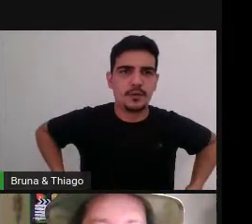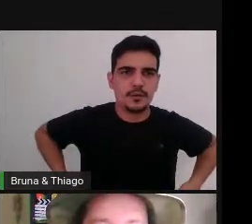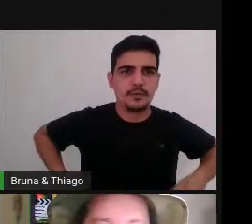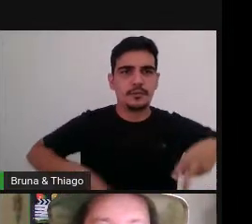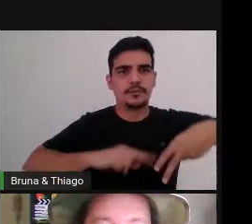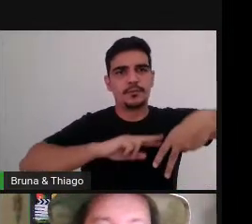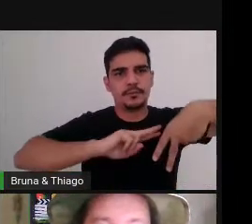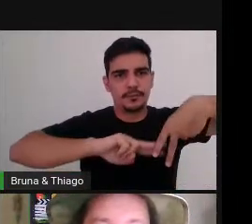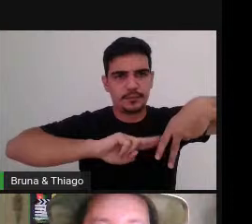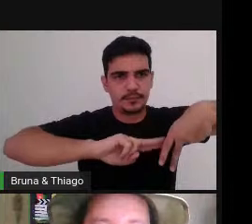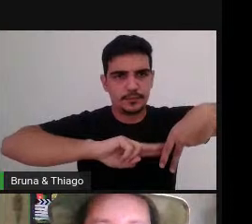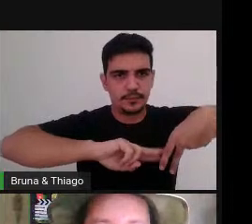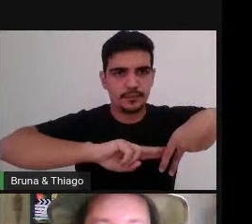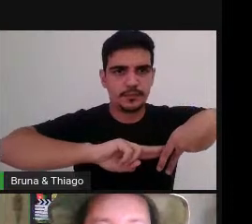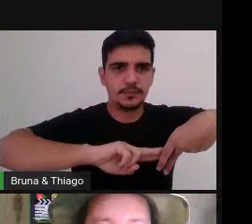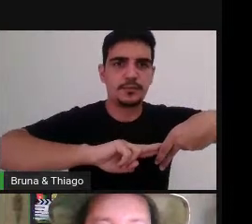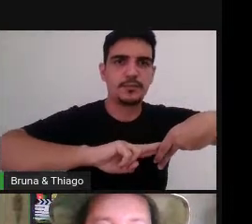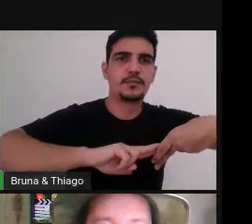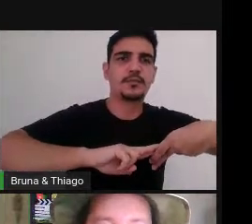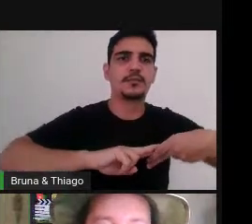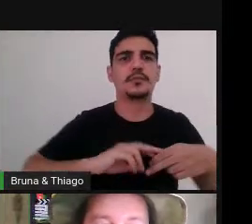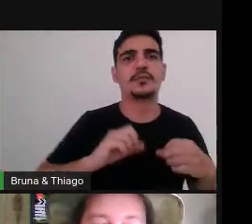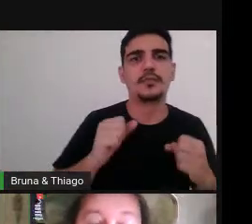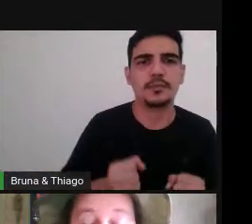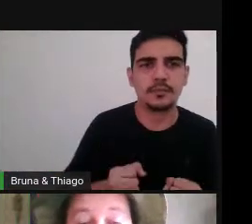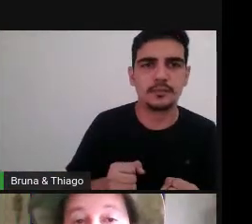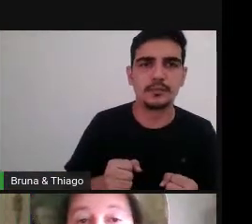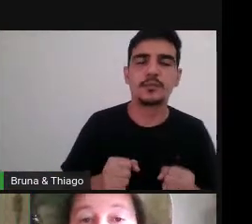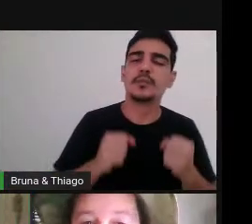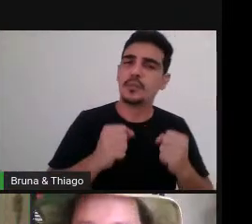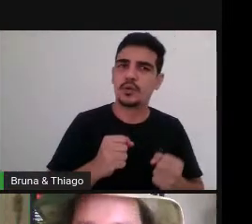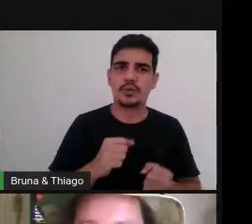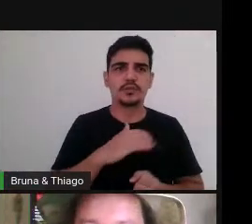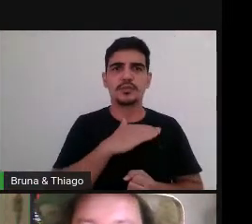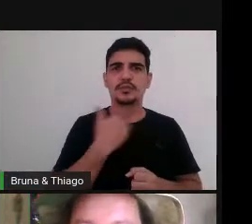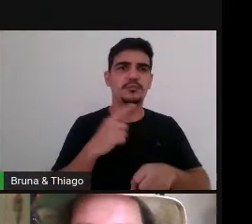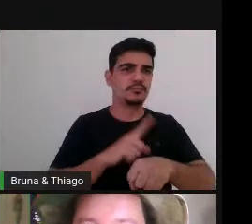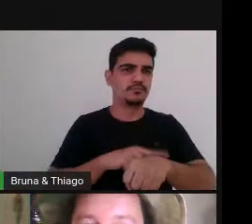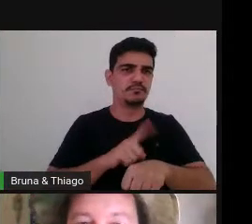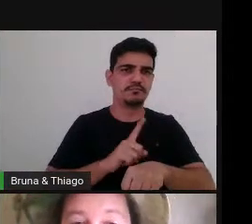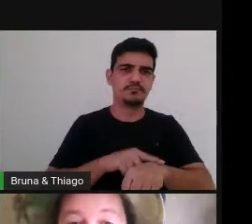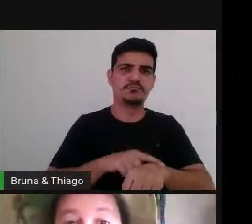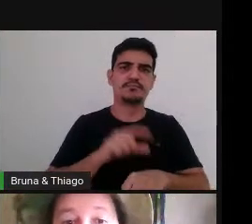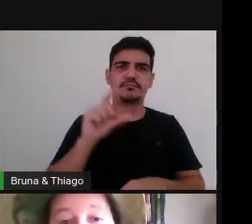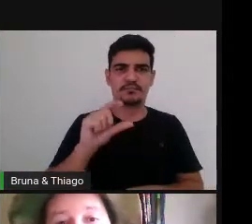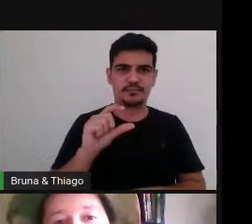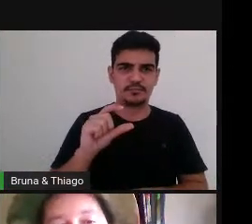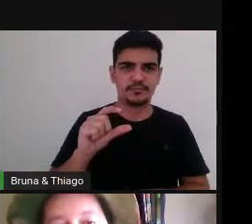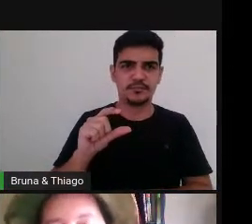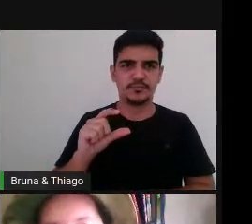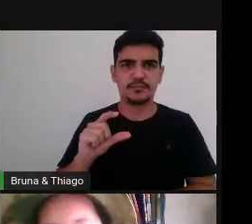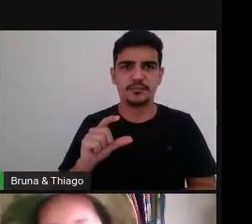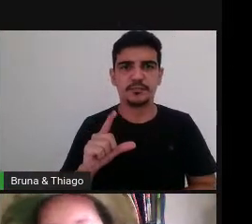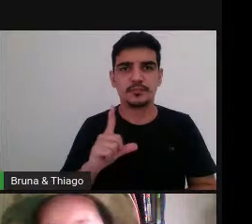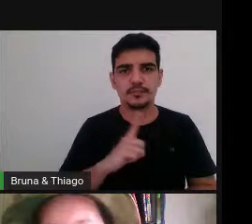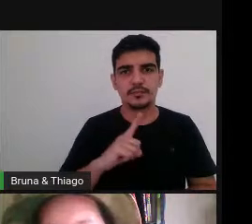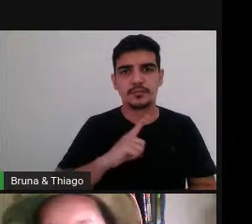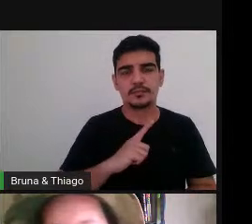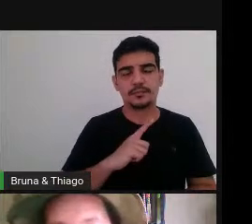um elapídico é só neurotoxina, então o acidente pode matar em poucas horas. E aí você tem um efeito